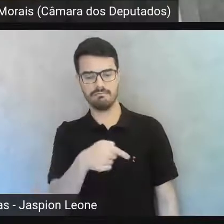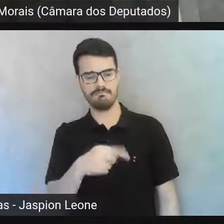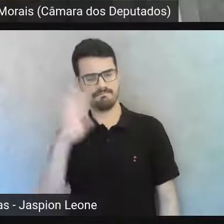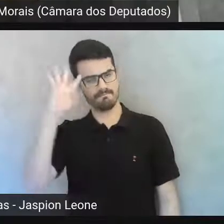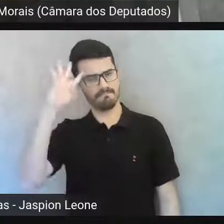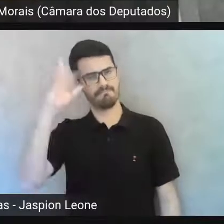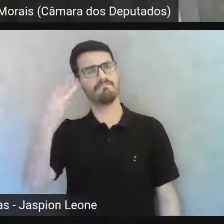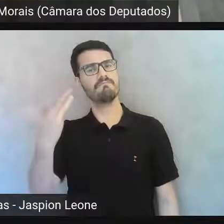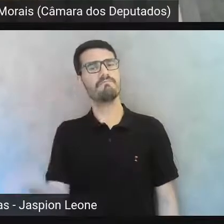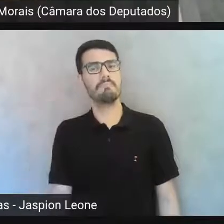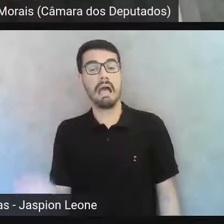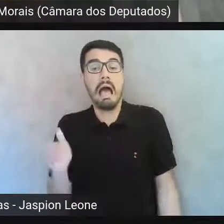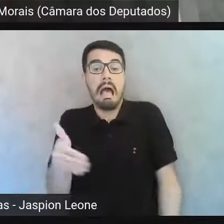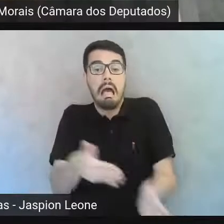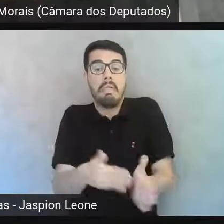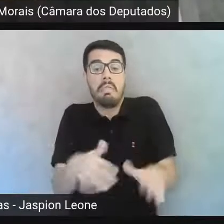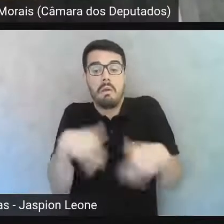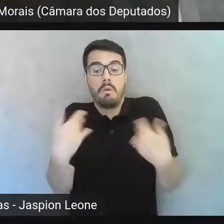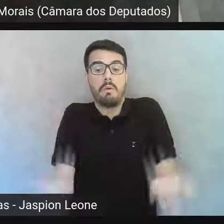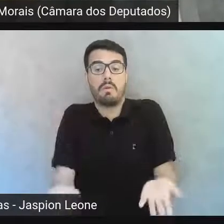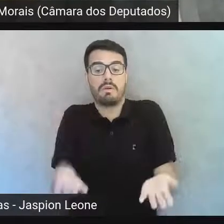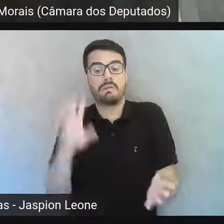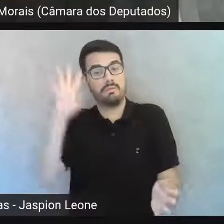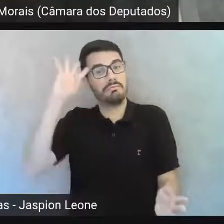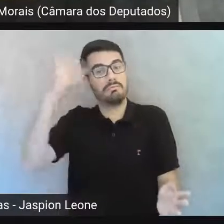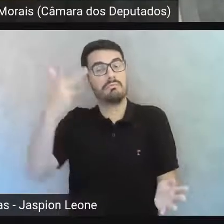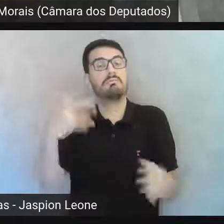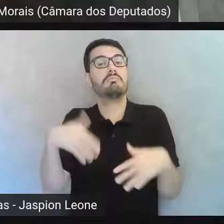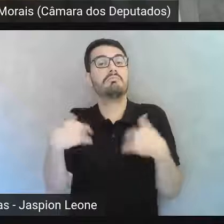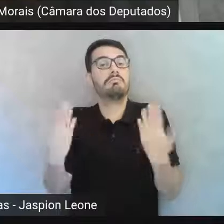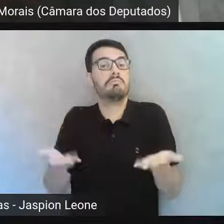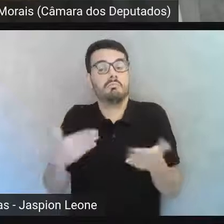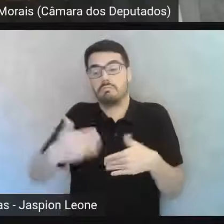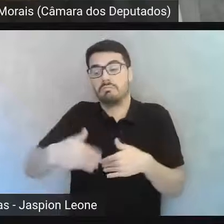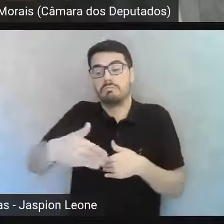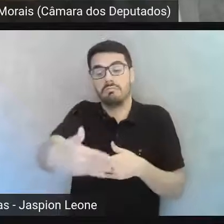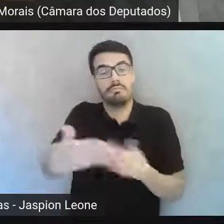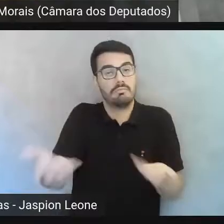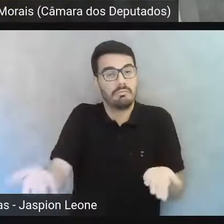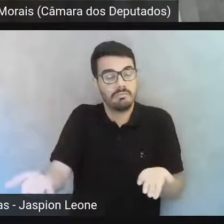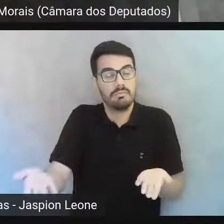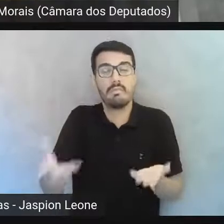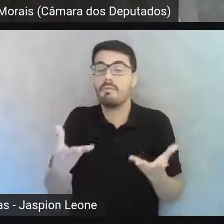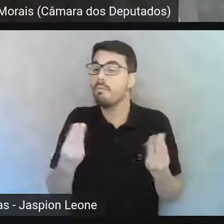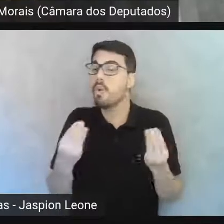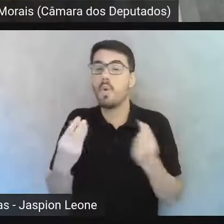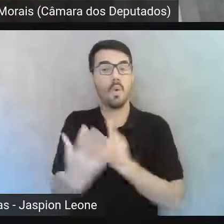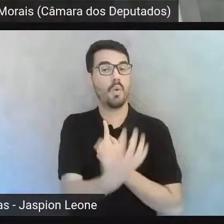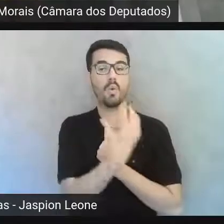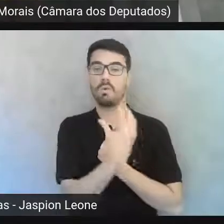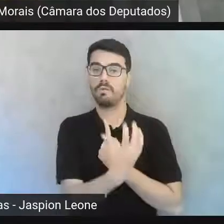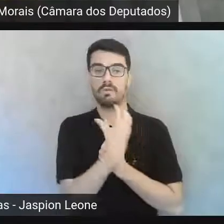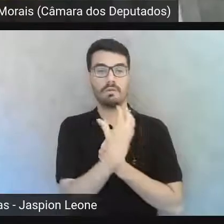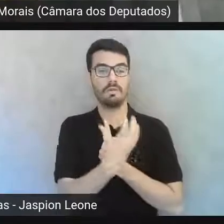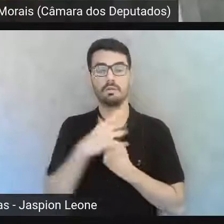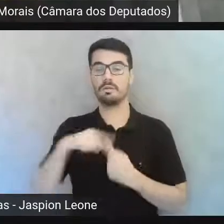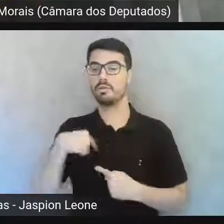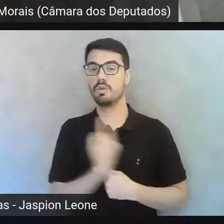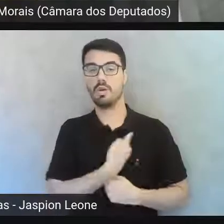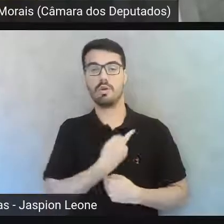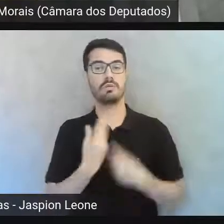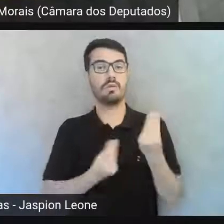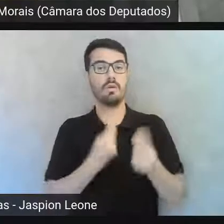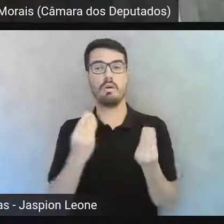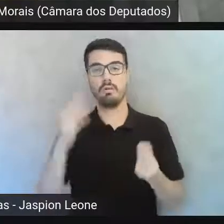sabe até quando aquela decisão vale. Então, muitas coisas influenciam nessa tomada de decisão.